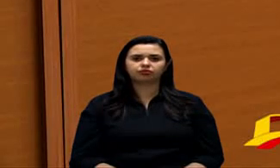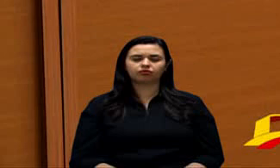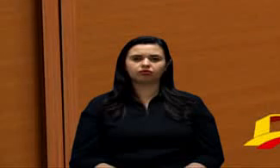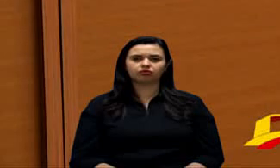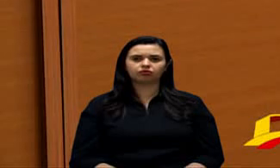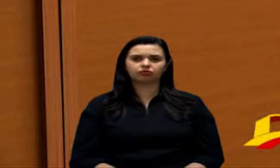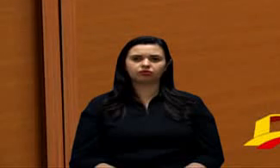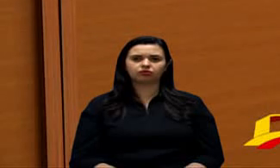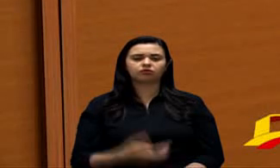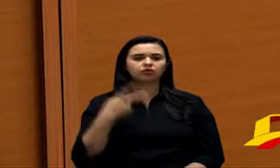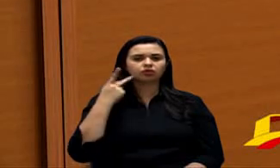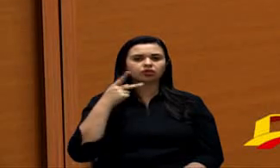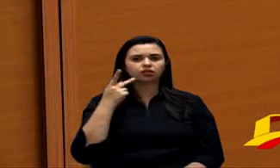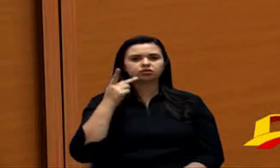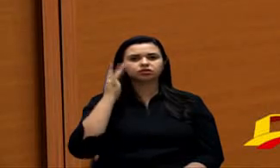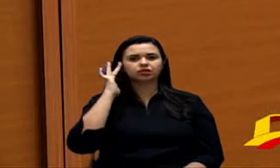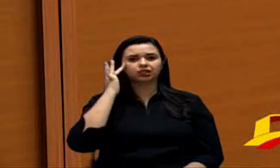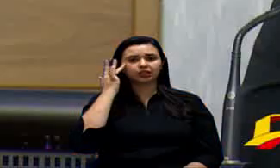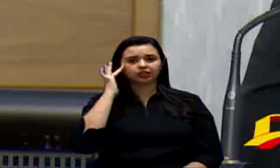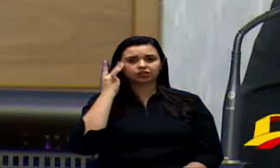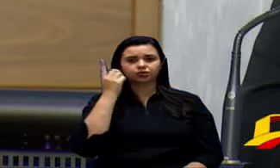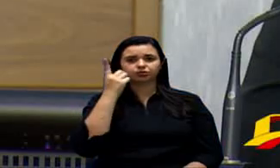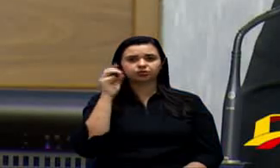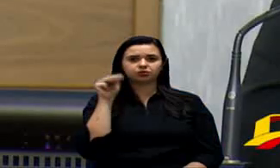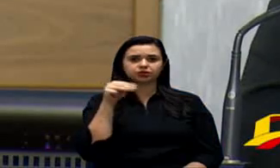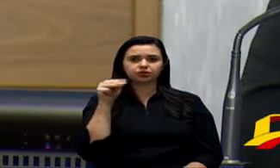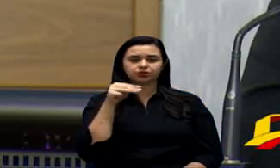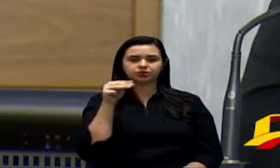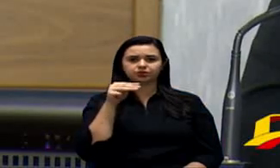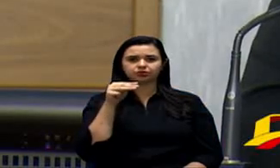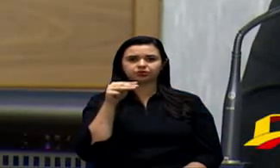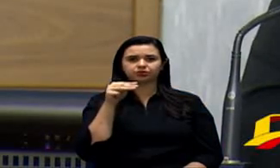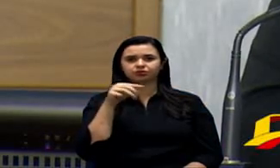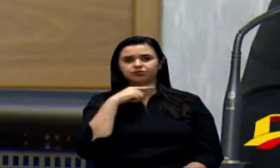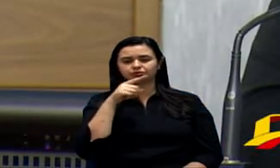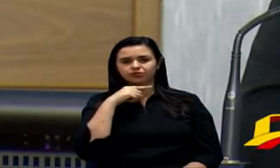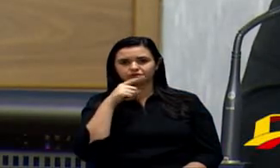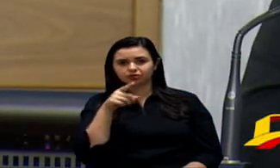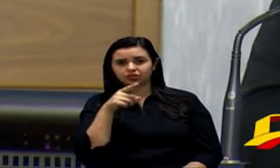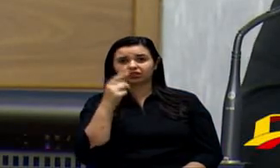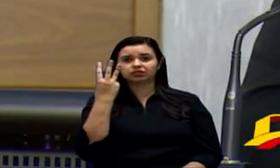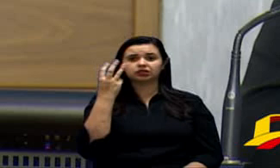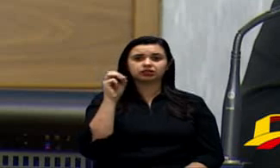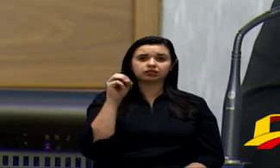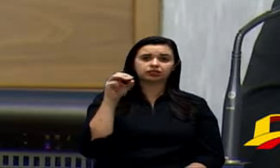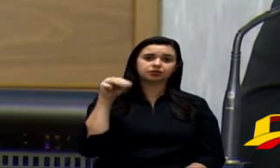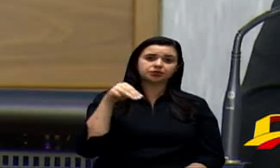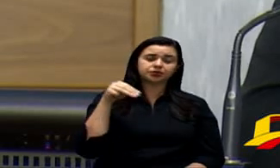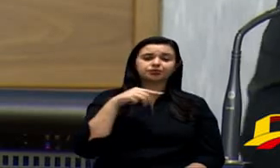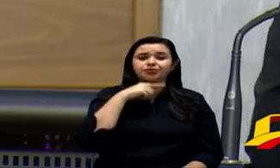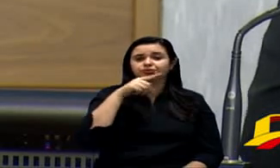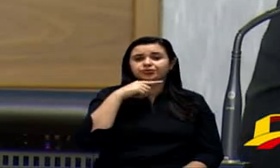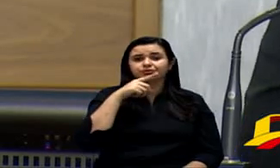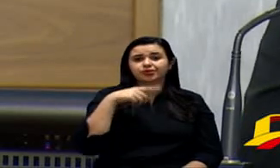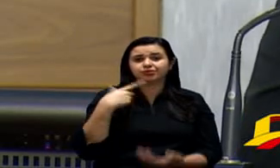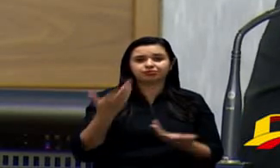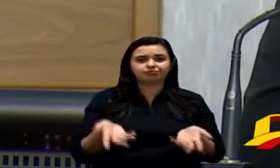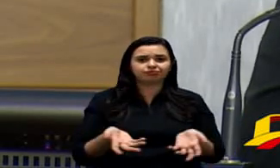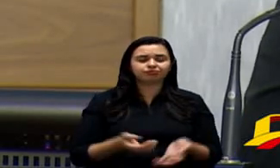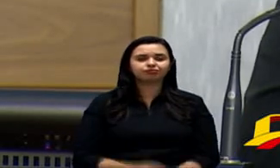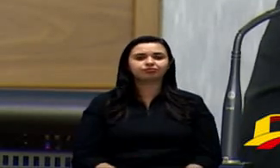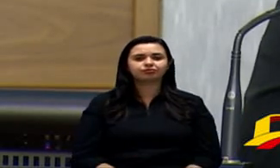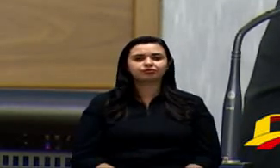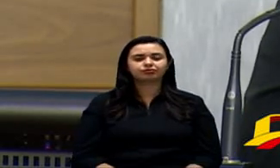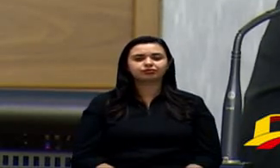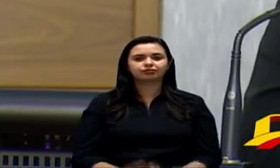Vereador, eu acredito que um minuto não dá, e para muitos, meia hora não dá. Então, qual que é a justiça?